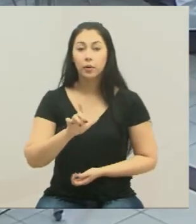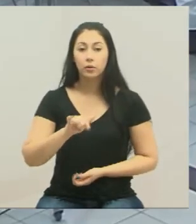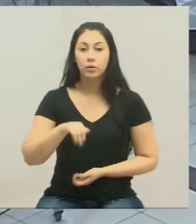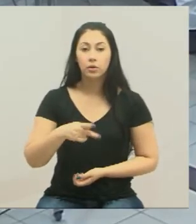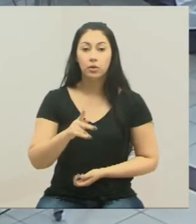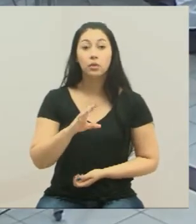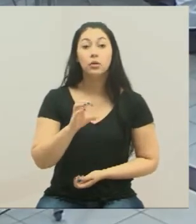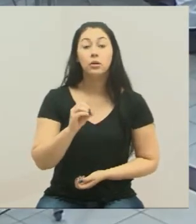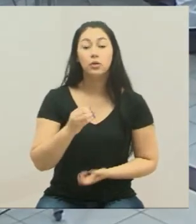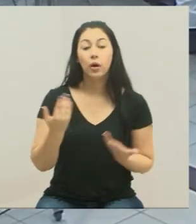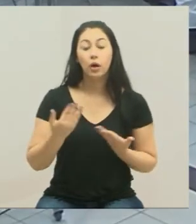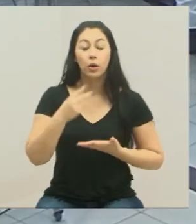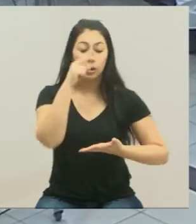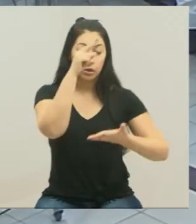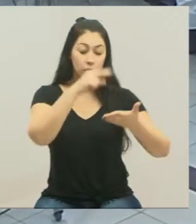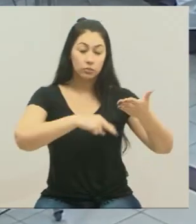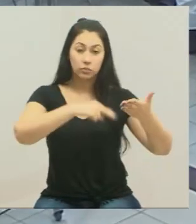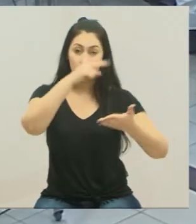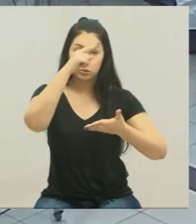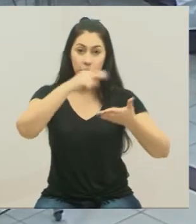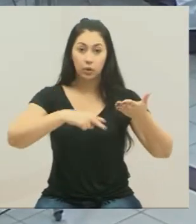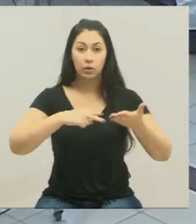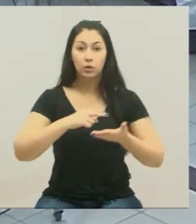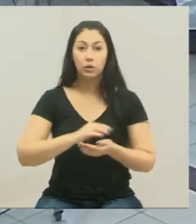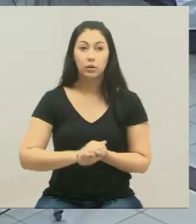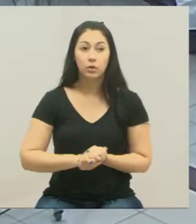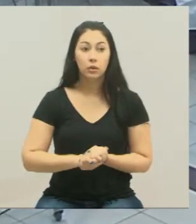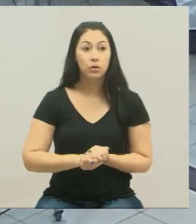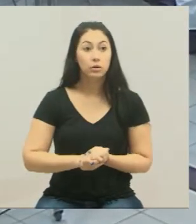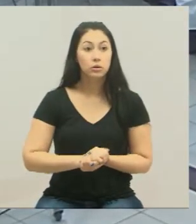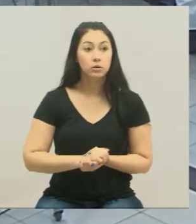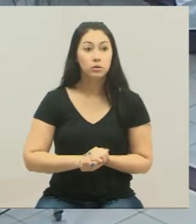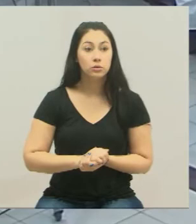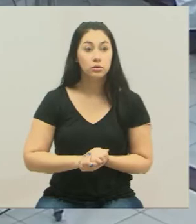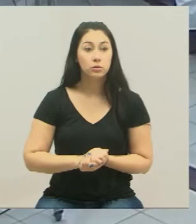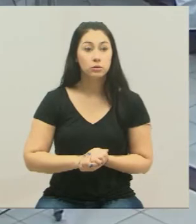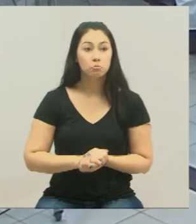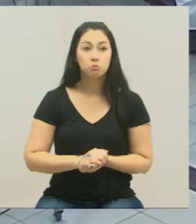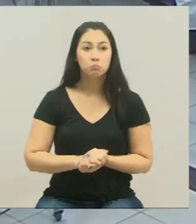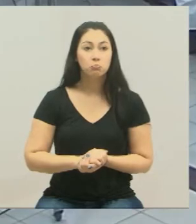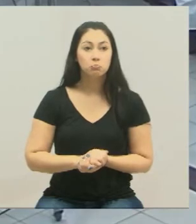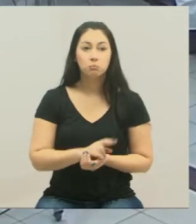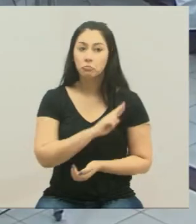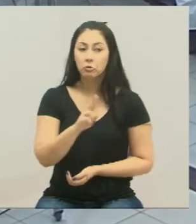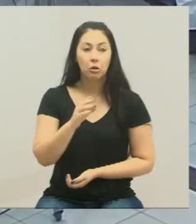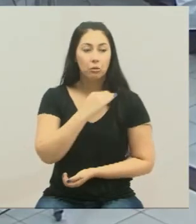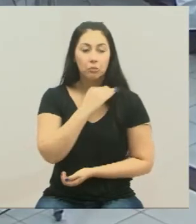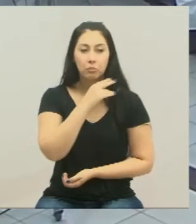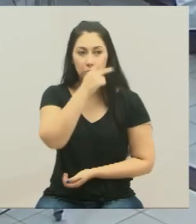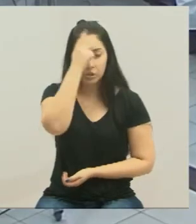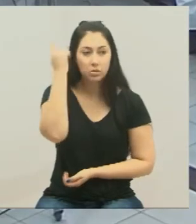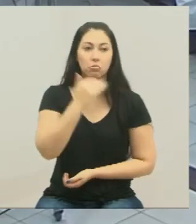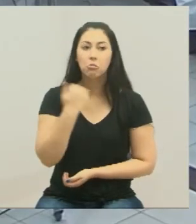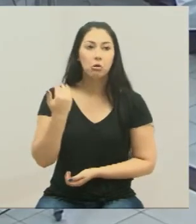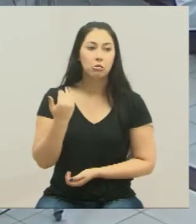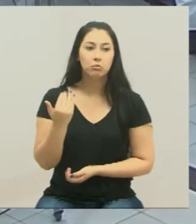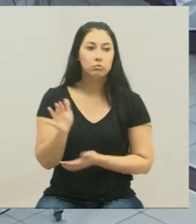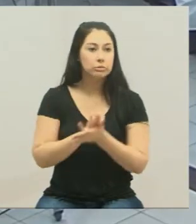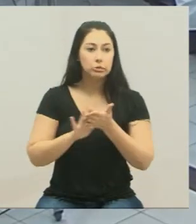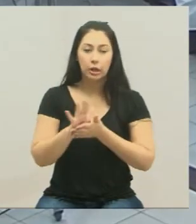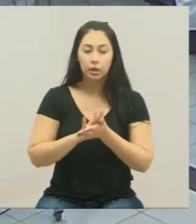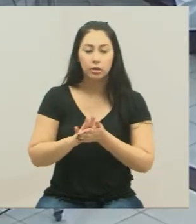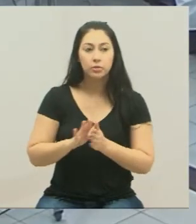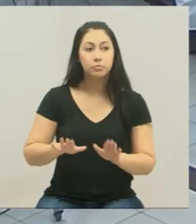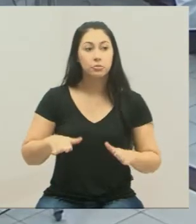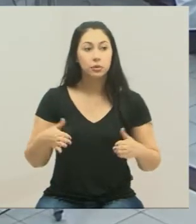que faça a leitura. Não temos votos de pesar para ser apresentado na sessão de hoje.